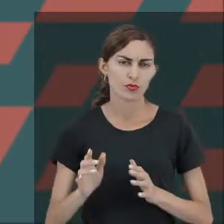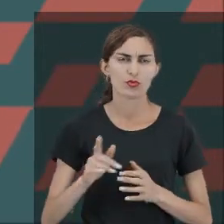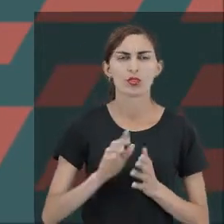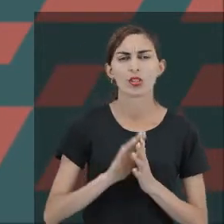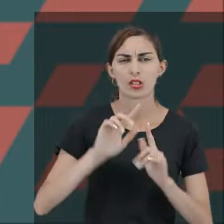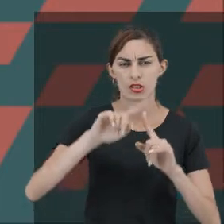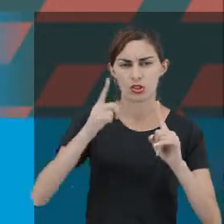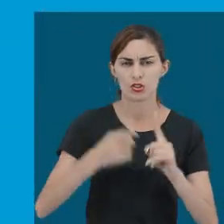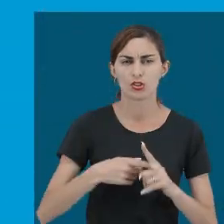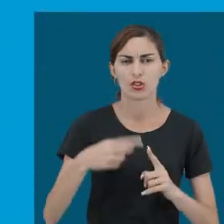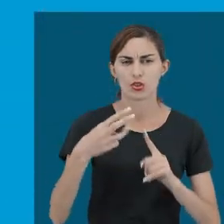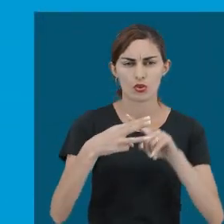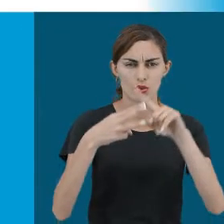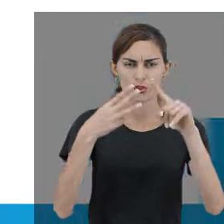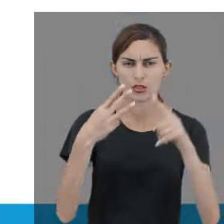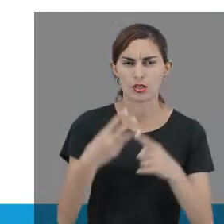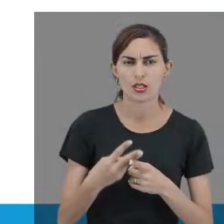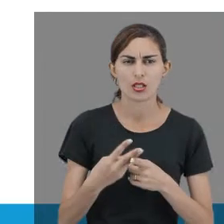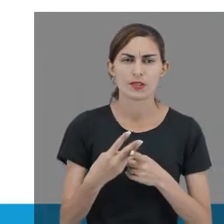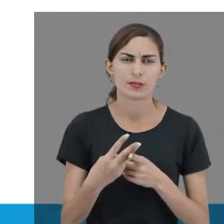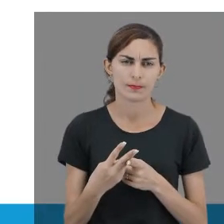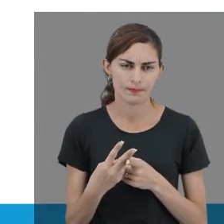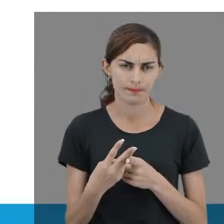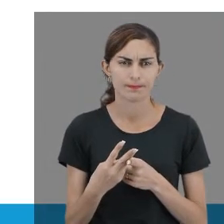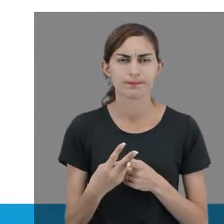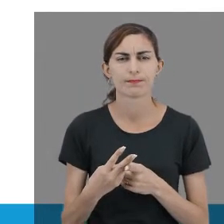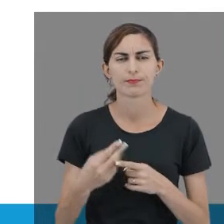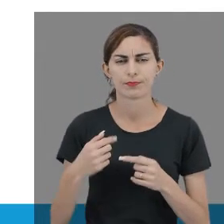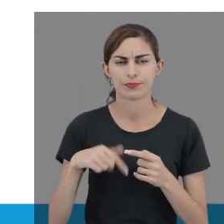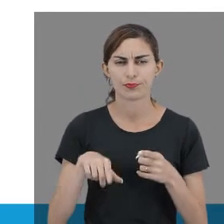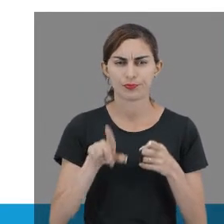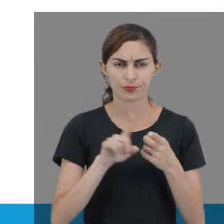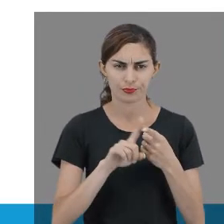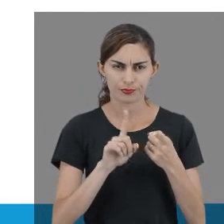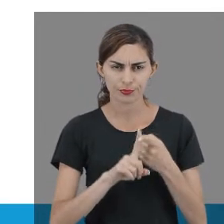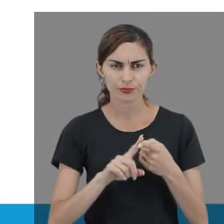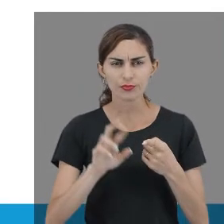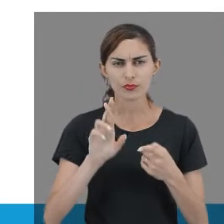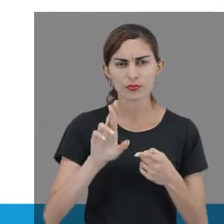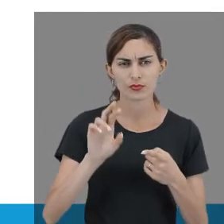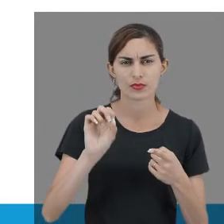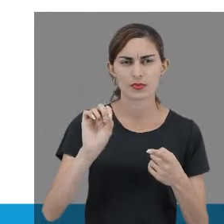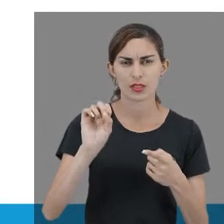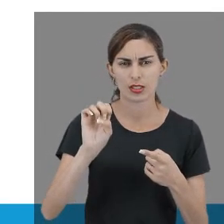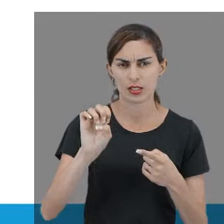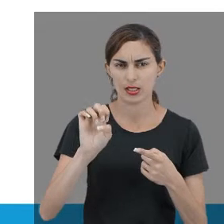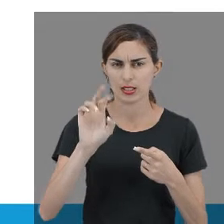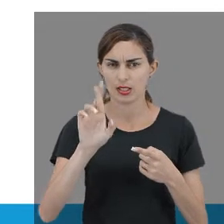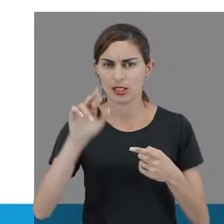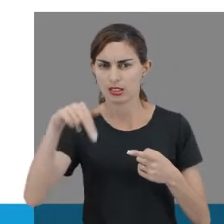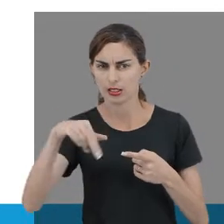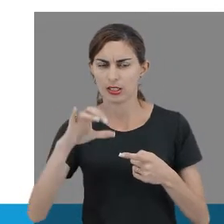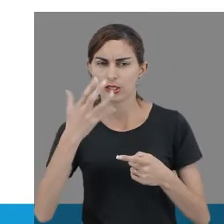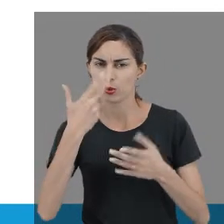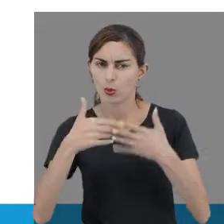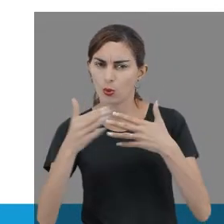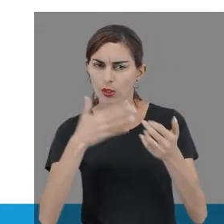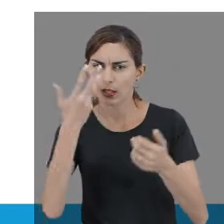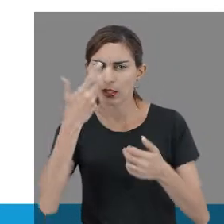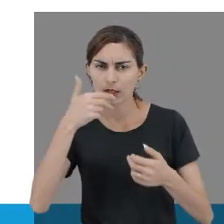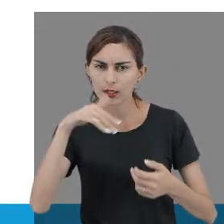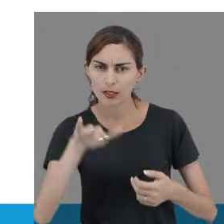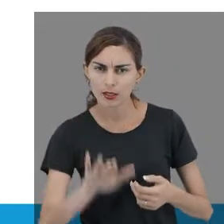o RESP não são 3 desvios. 3 desvios são para o SINASC. O RESP, você notifica qualquer